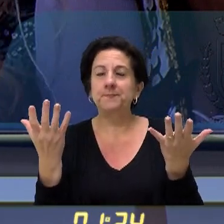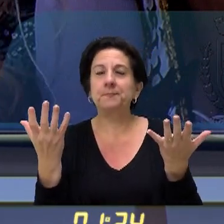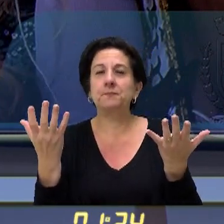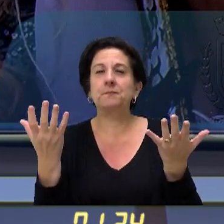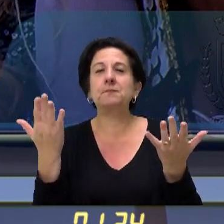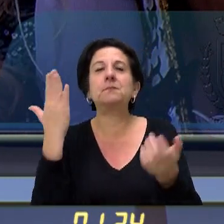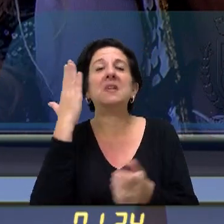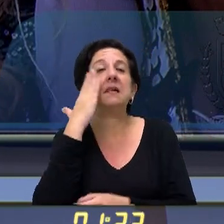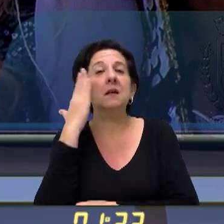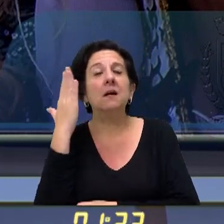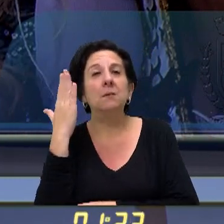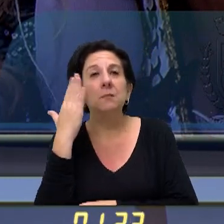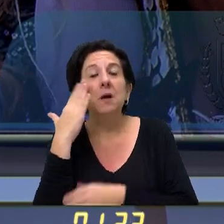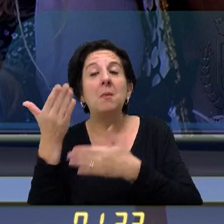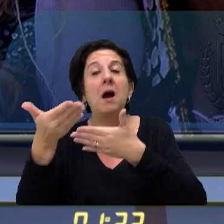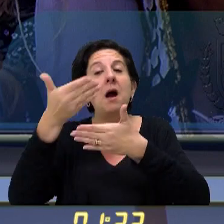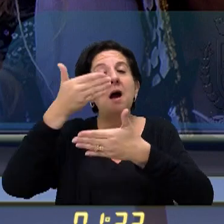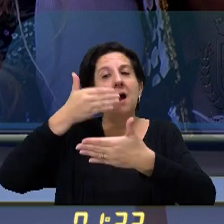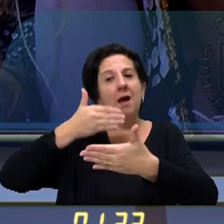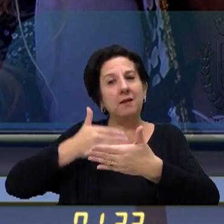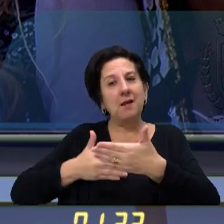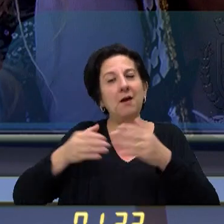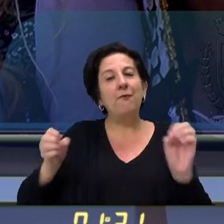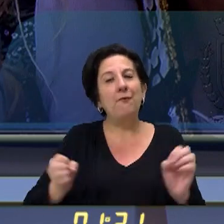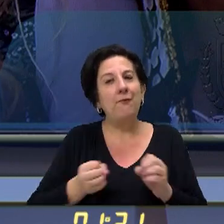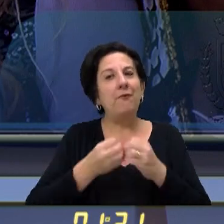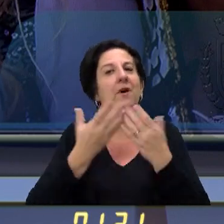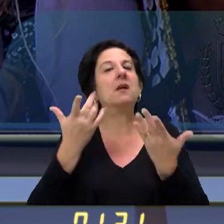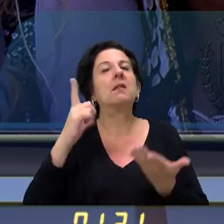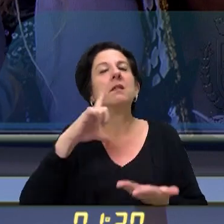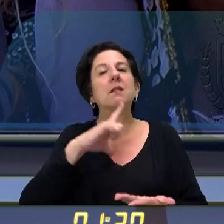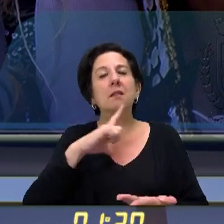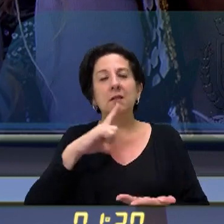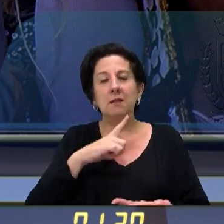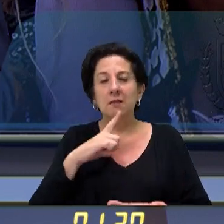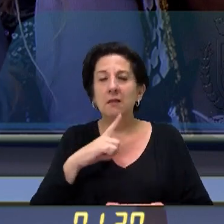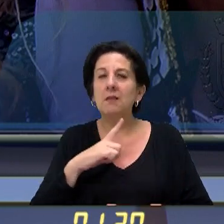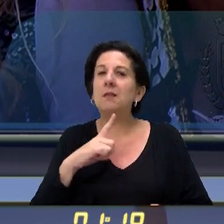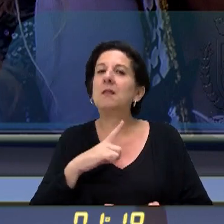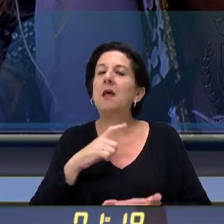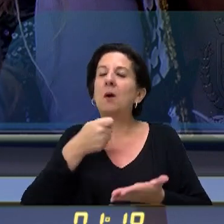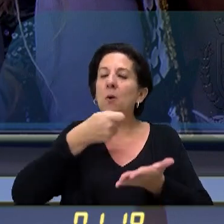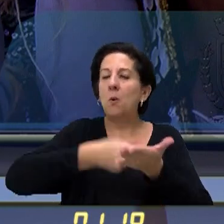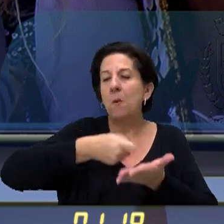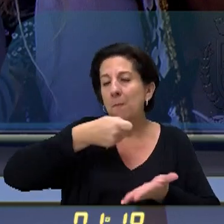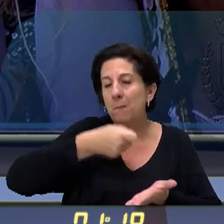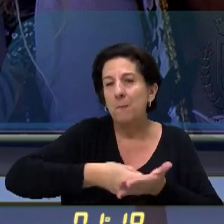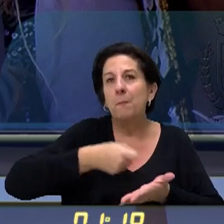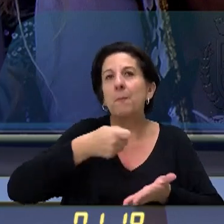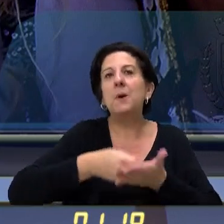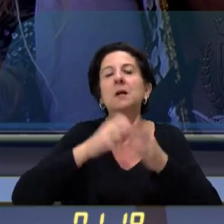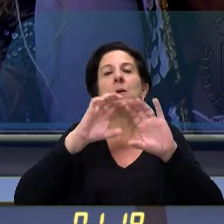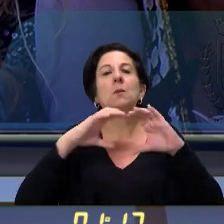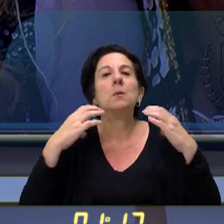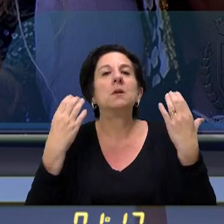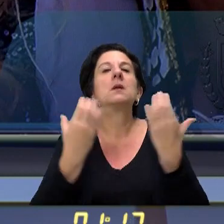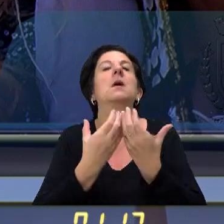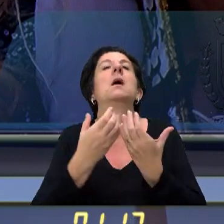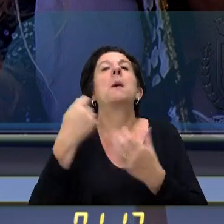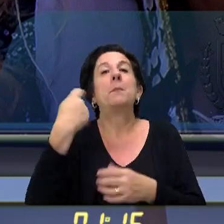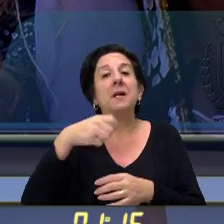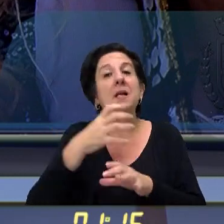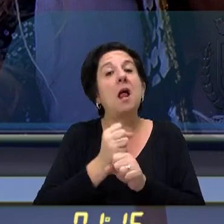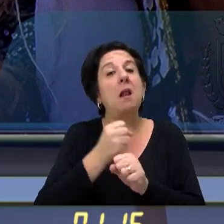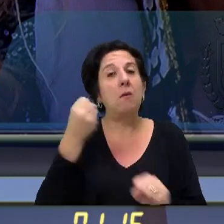então, nós sabemos que atrás desta festa existe, vereador Zé Abreu, uma cobrança muito grande da comunidade, que ela tem que